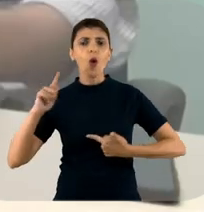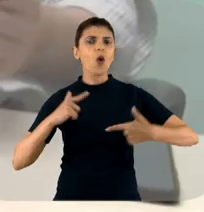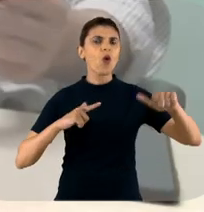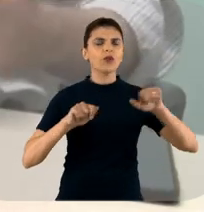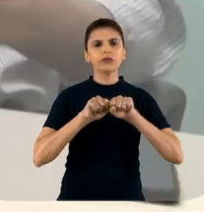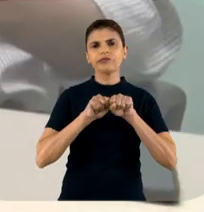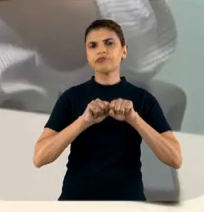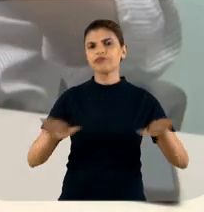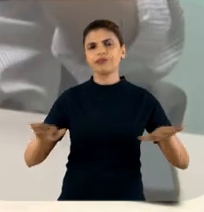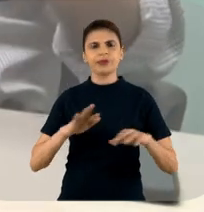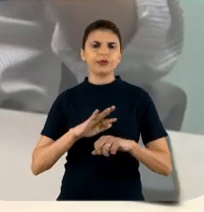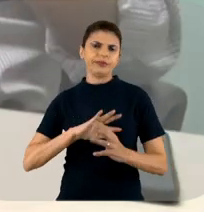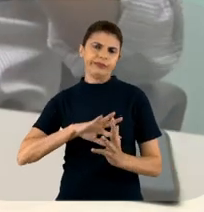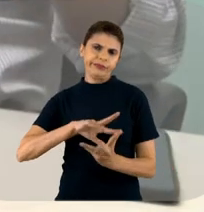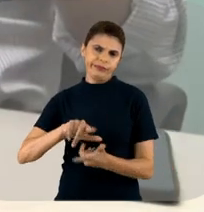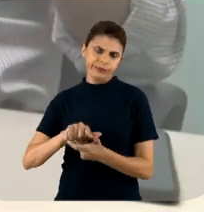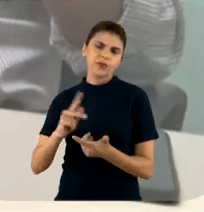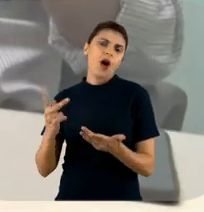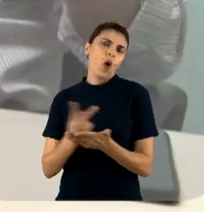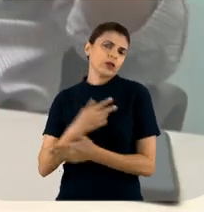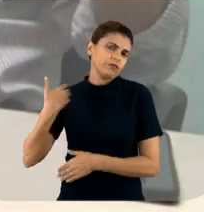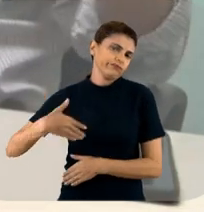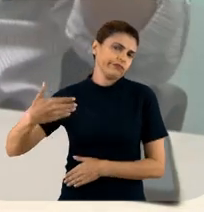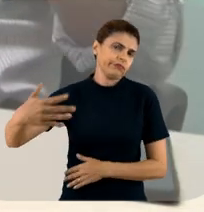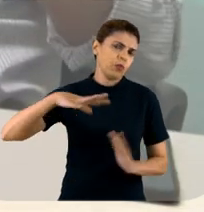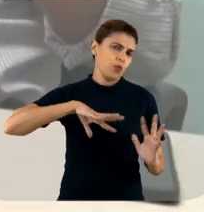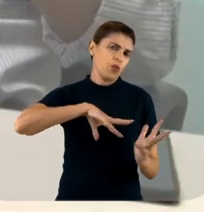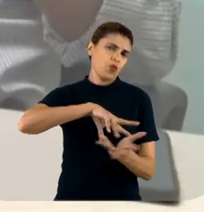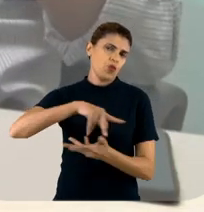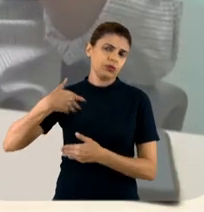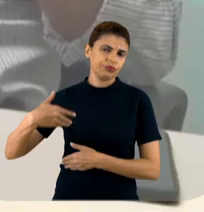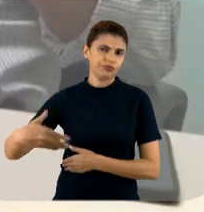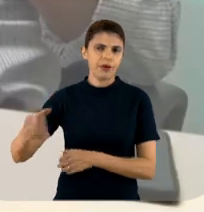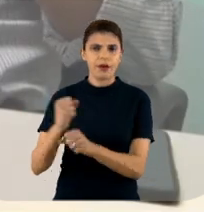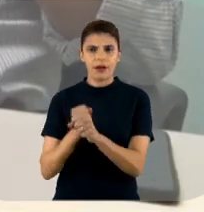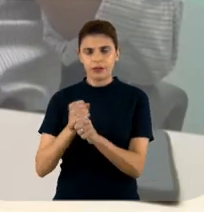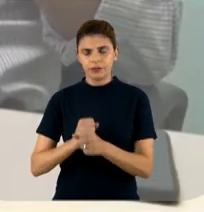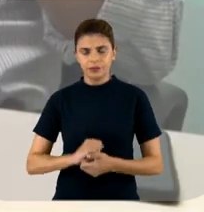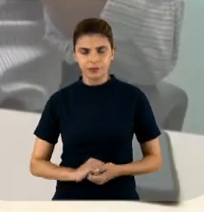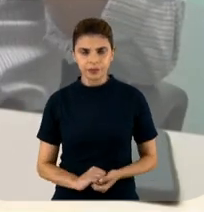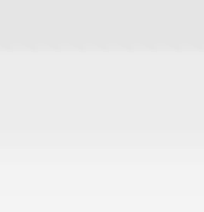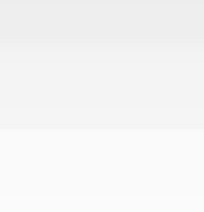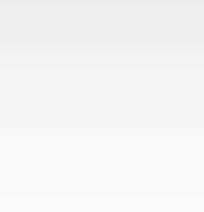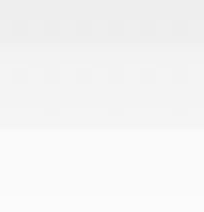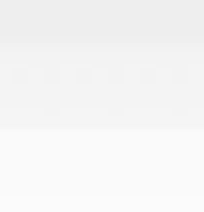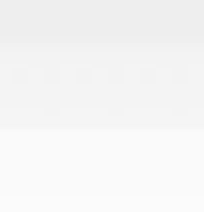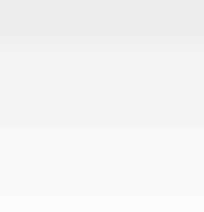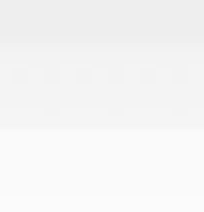também outras epidemias semelhantes que vão acontecer mundo afora nesses próximos